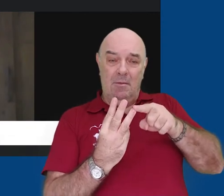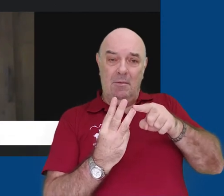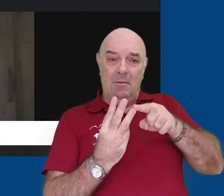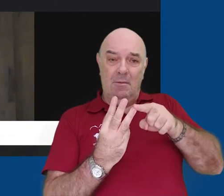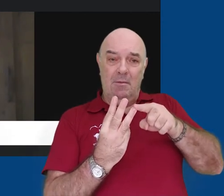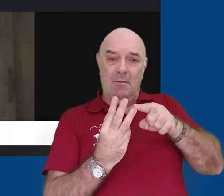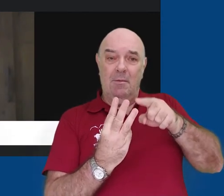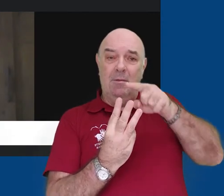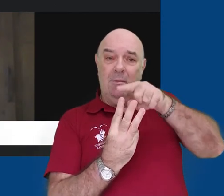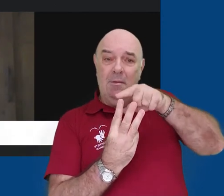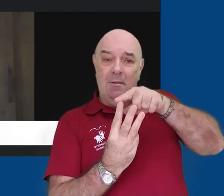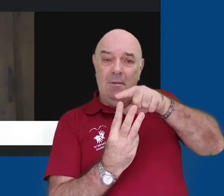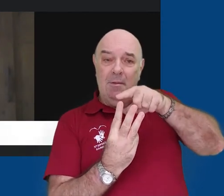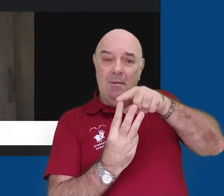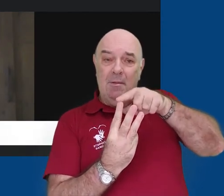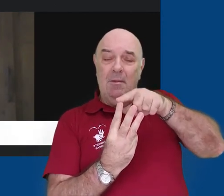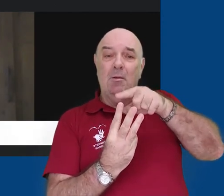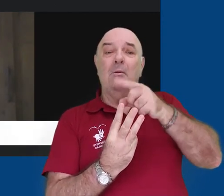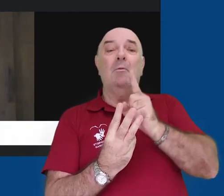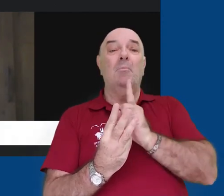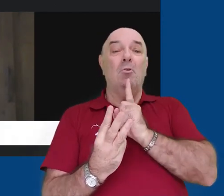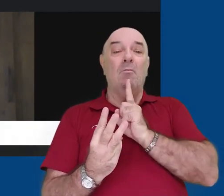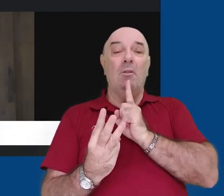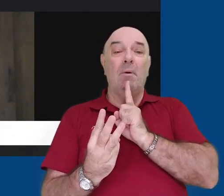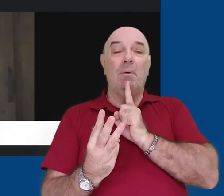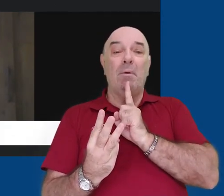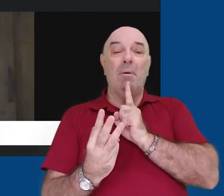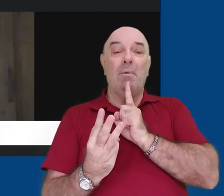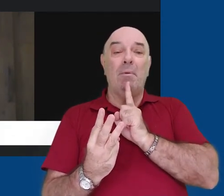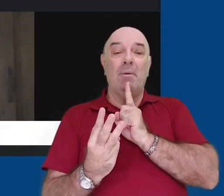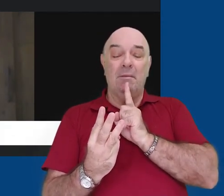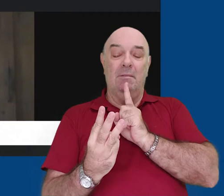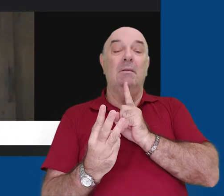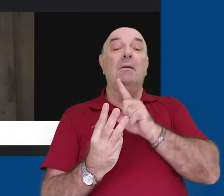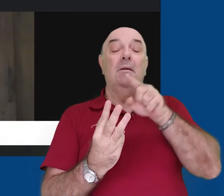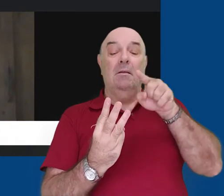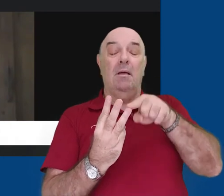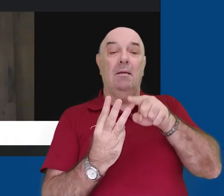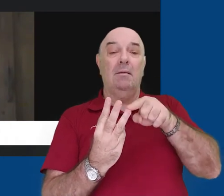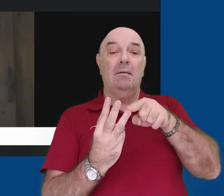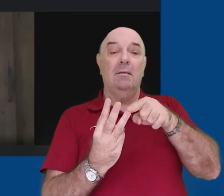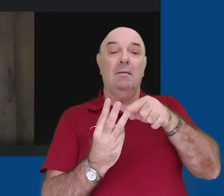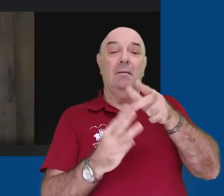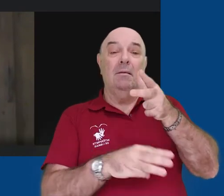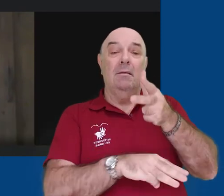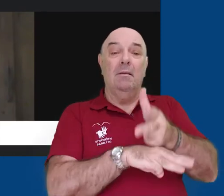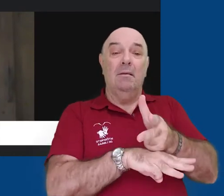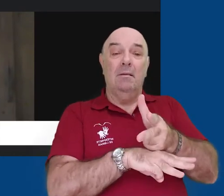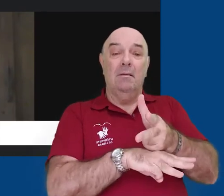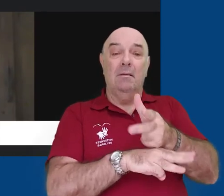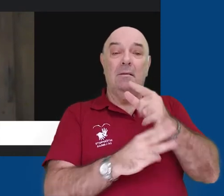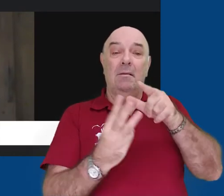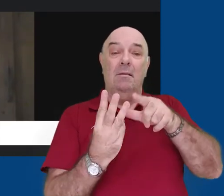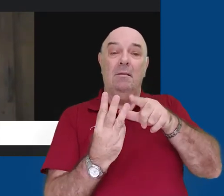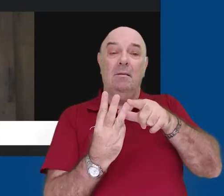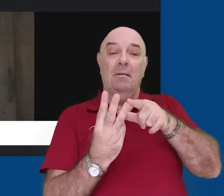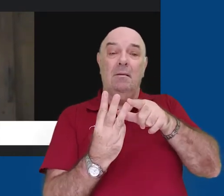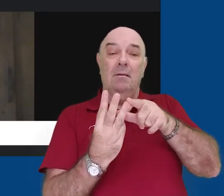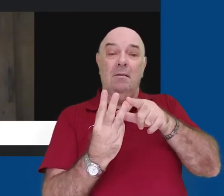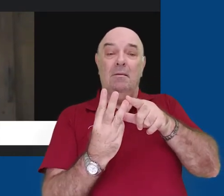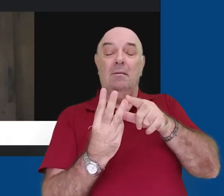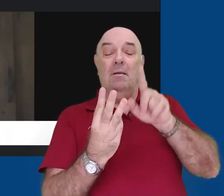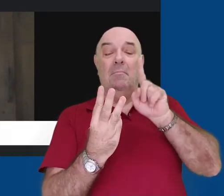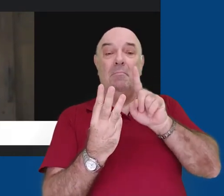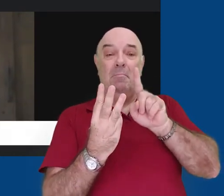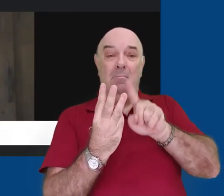que fica no centro da parte inferior da tela, o primeiro deles. O mesmo funciona para a nossa câmera, clicando no